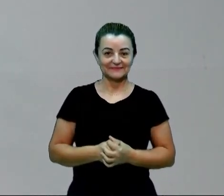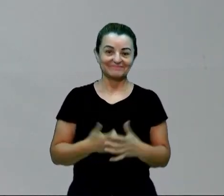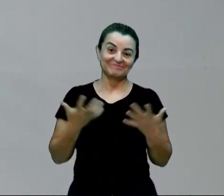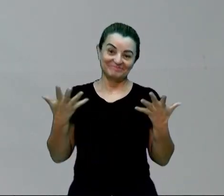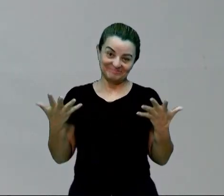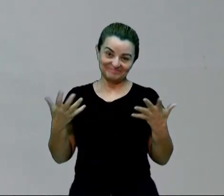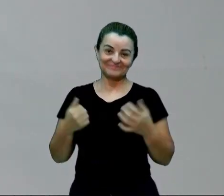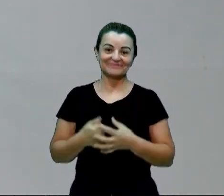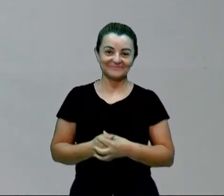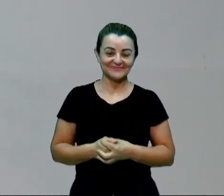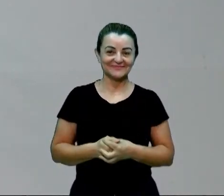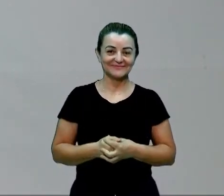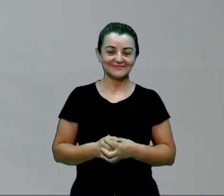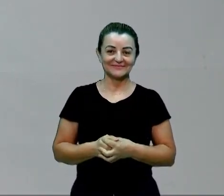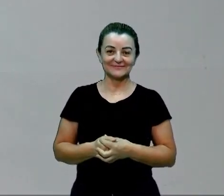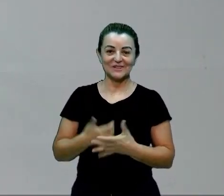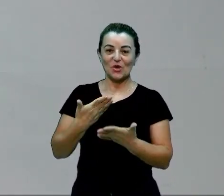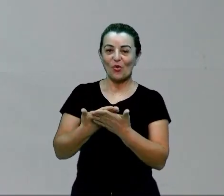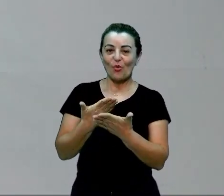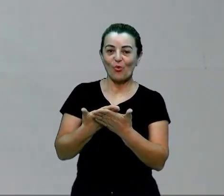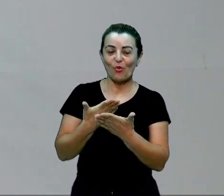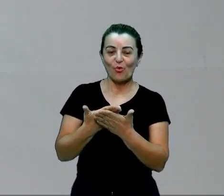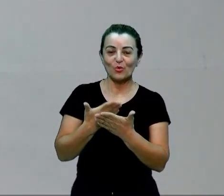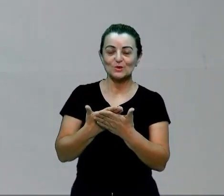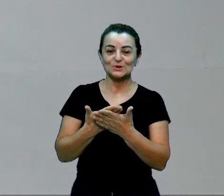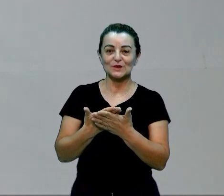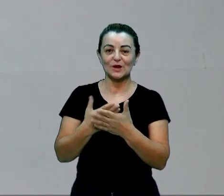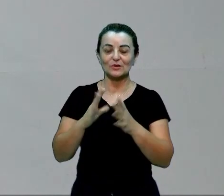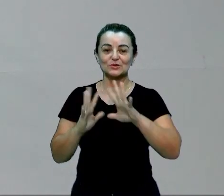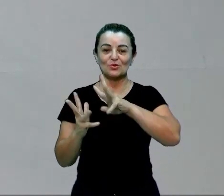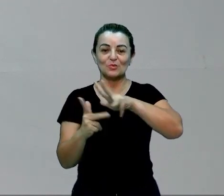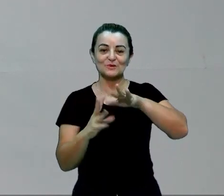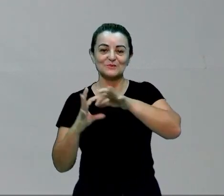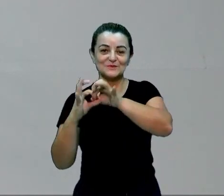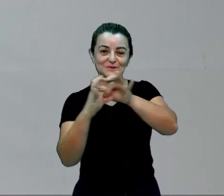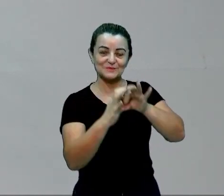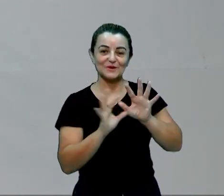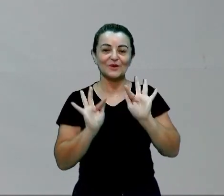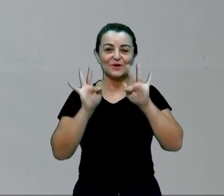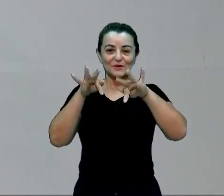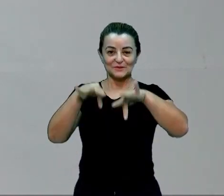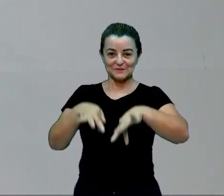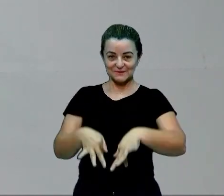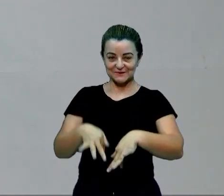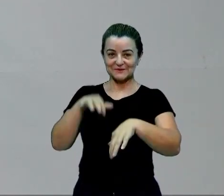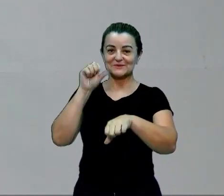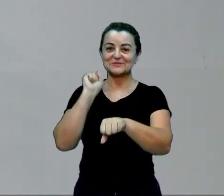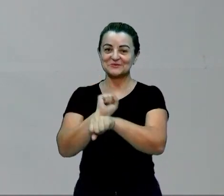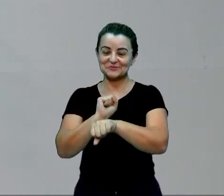E assim, com a nossa aula de globalização, a gente termina o nosso dia de hoje. Espero que o nosso